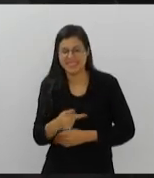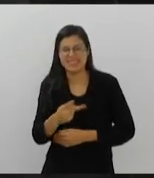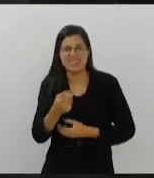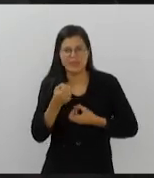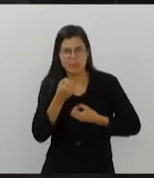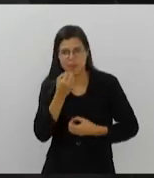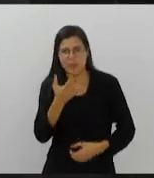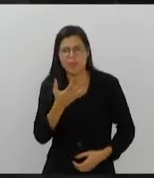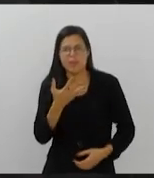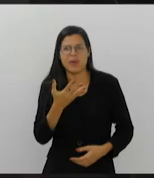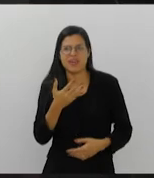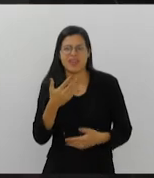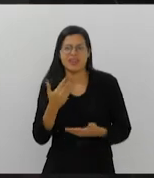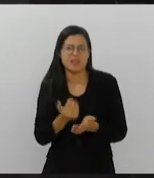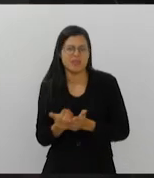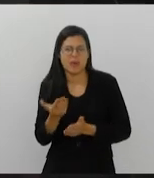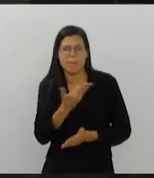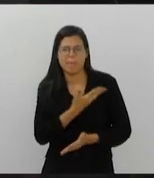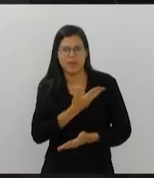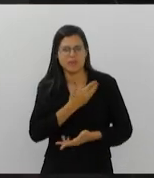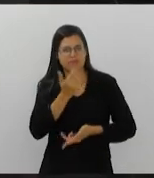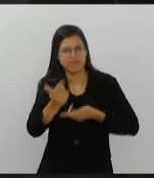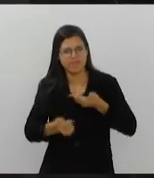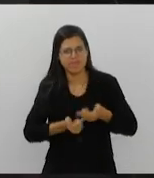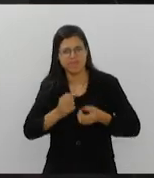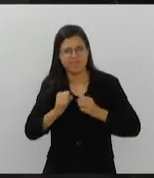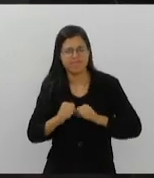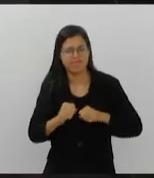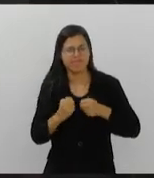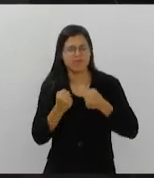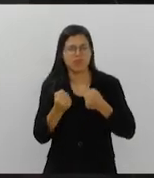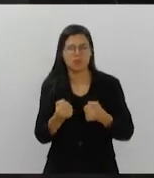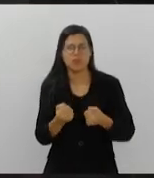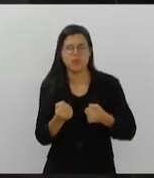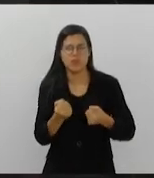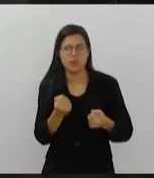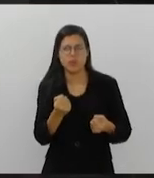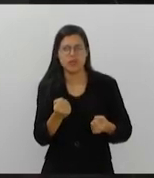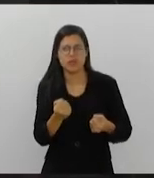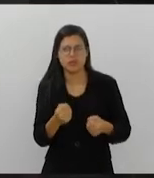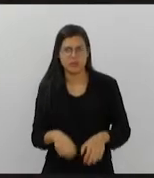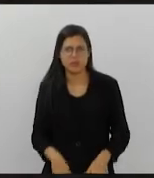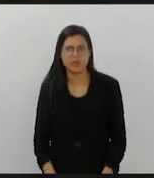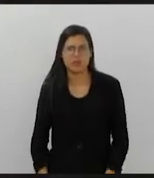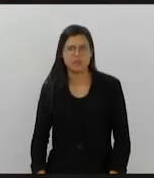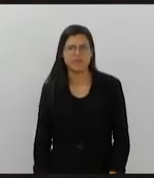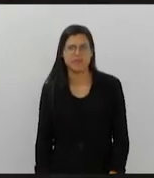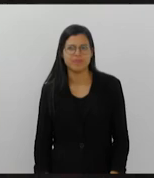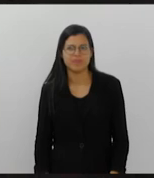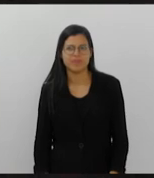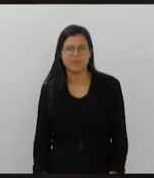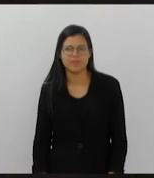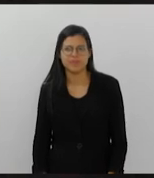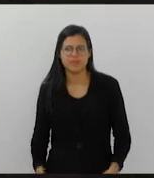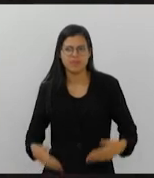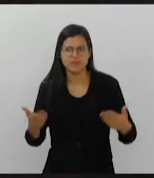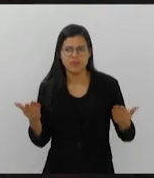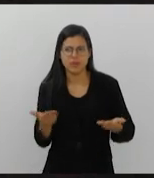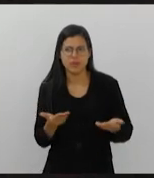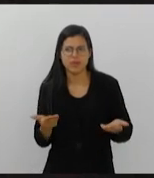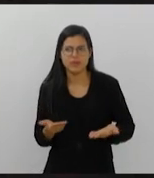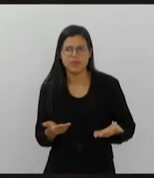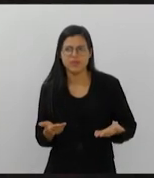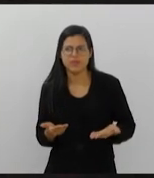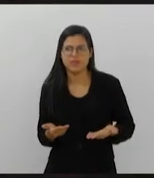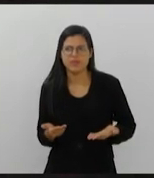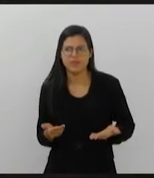gente virou amigo com o trabalho, com a dedicação, com o esforço daquela pessoa. E hoje, todos